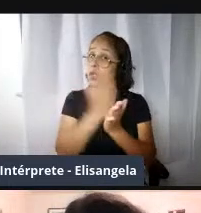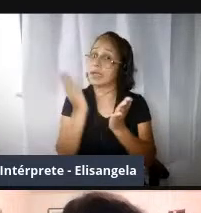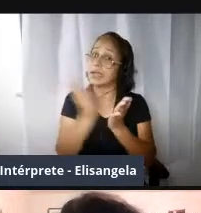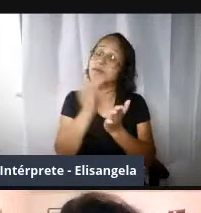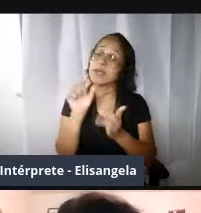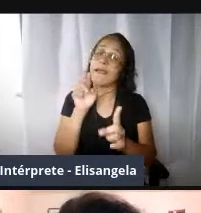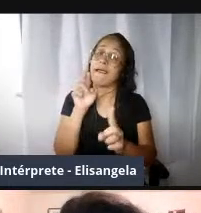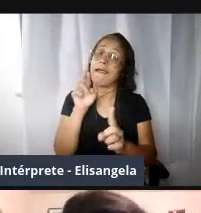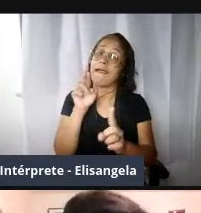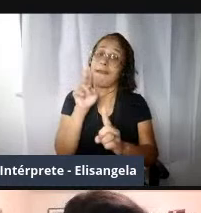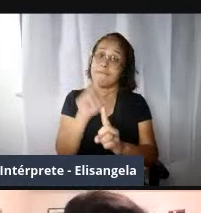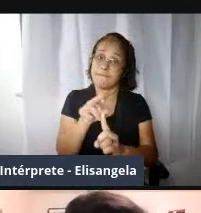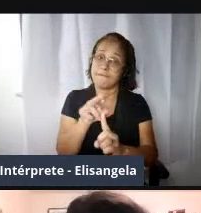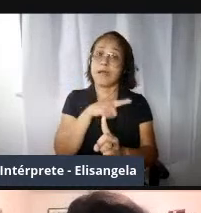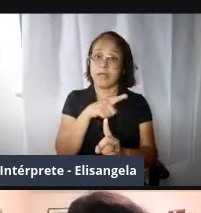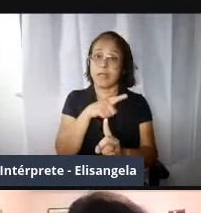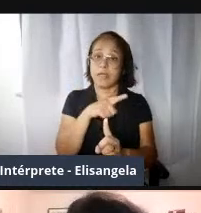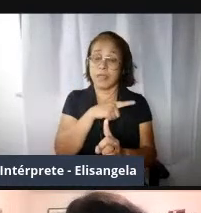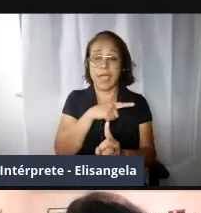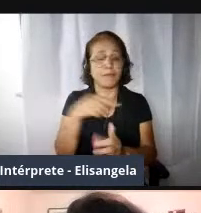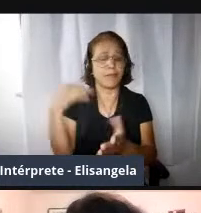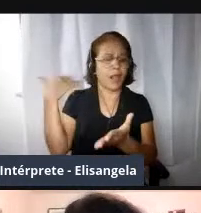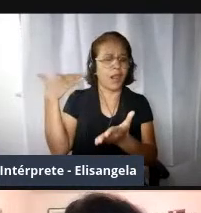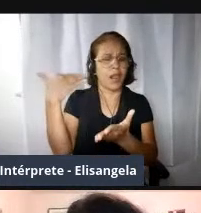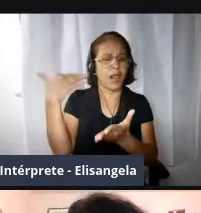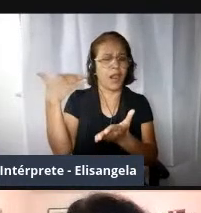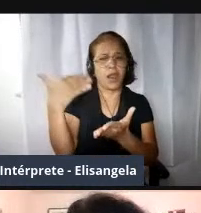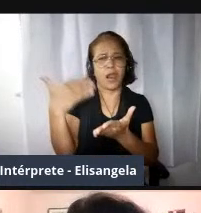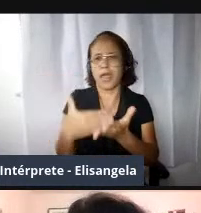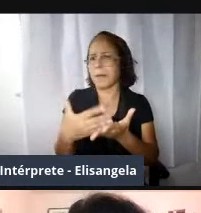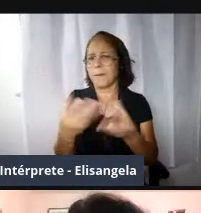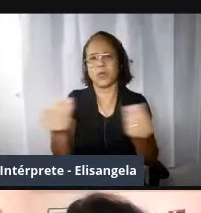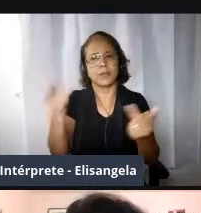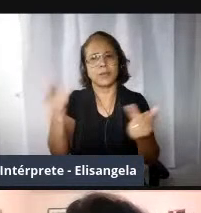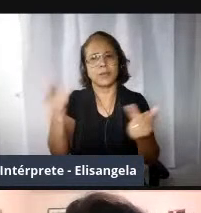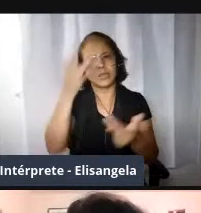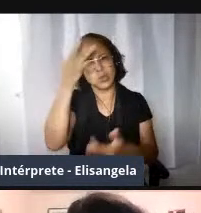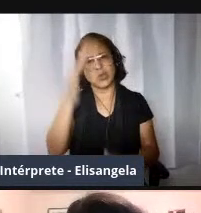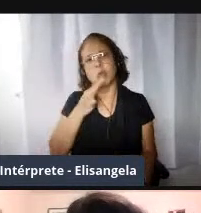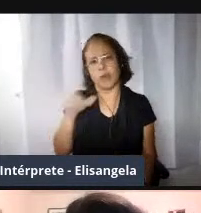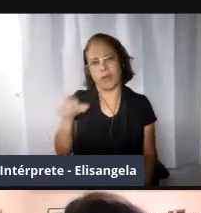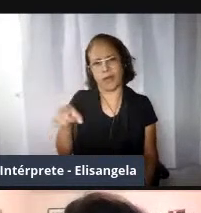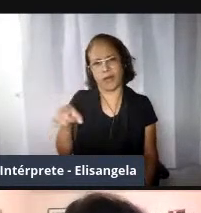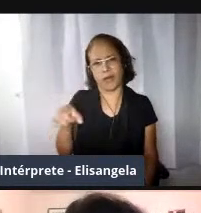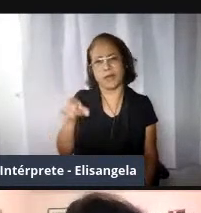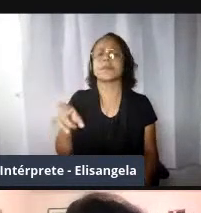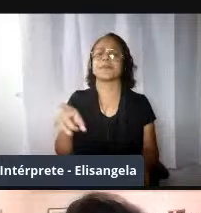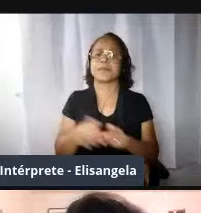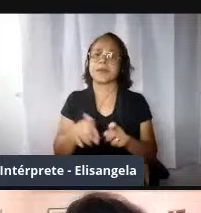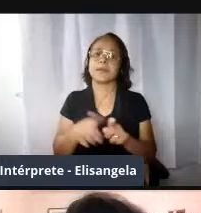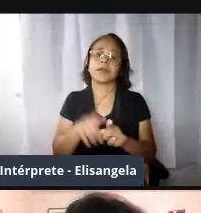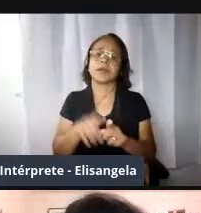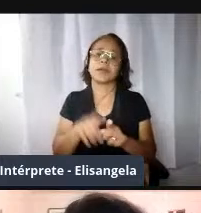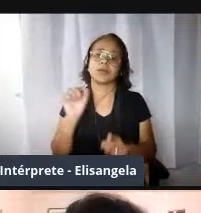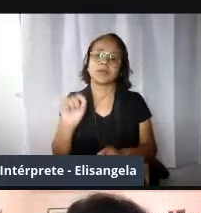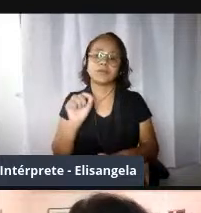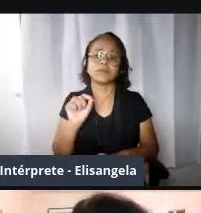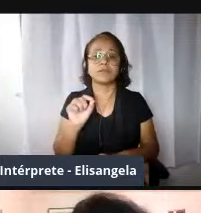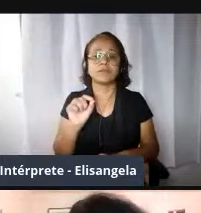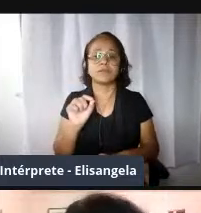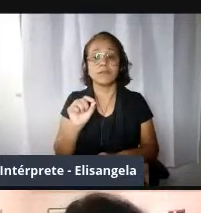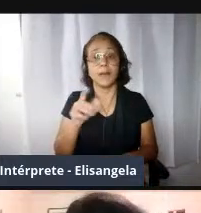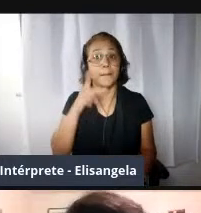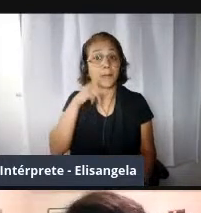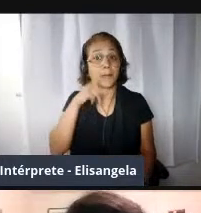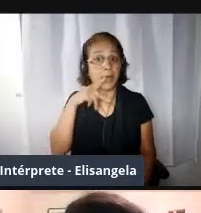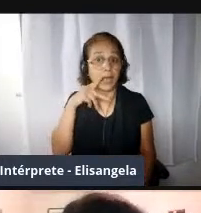são referências até hoje, para muita gente, né? A monografia da Cidade da Paraíba é uma topografia da capital, né, que se chamava Cidade da Paraíba, João Pessoa,